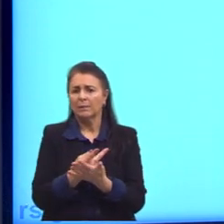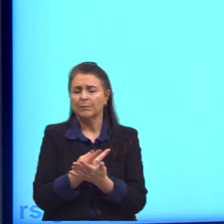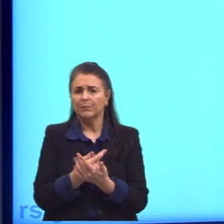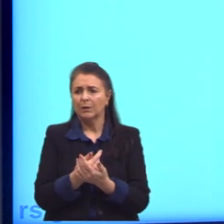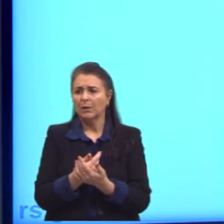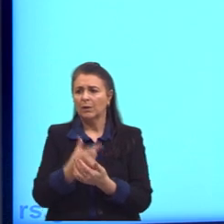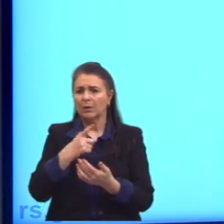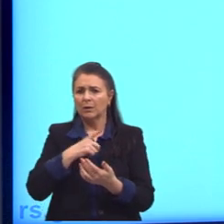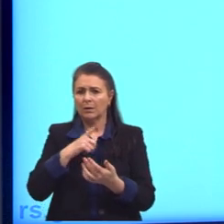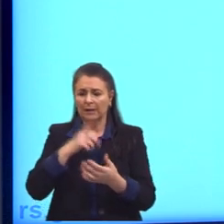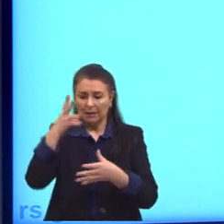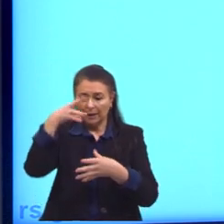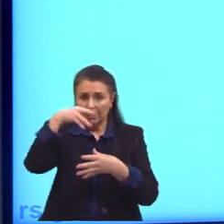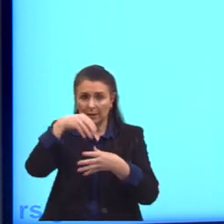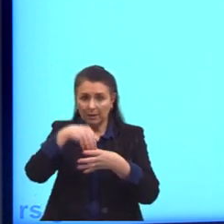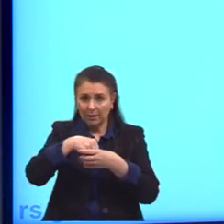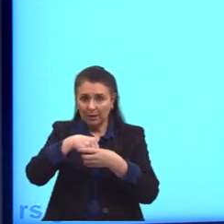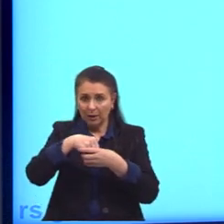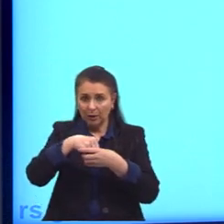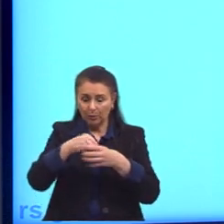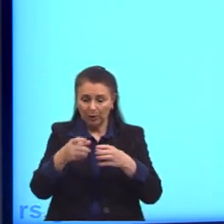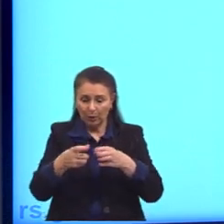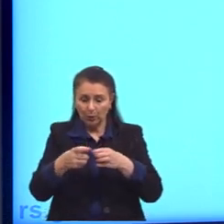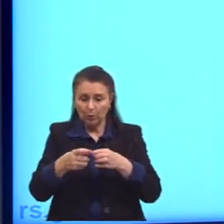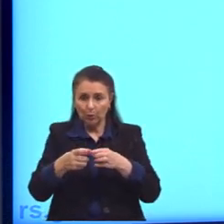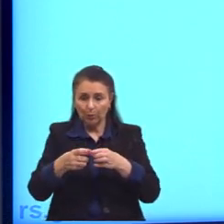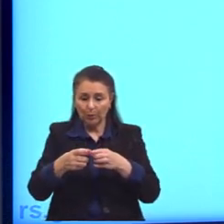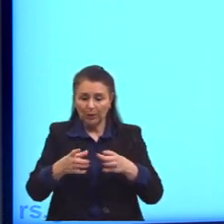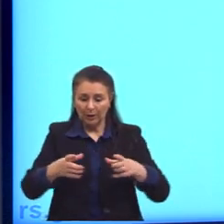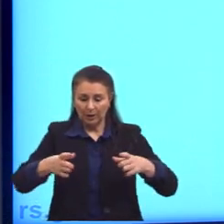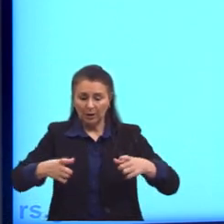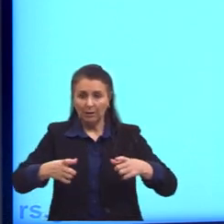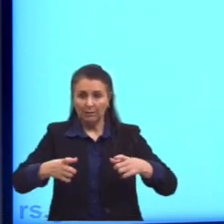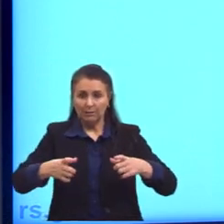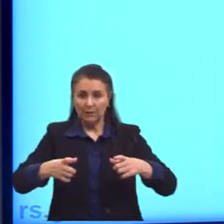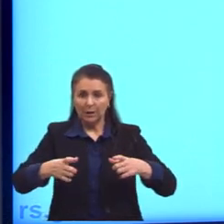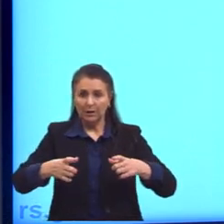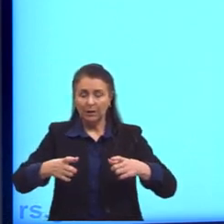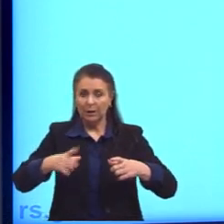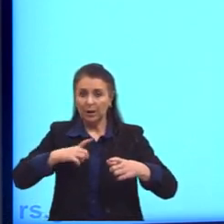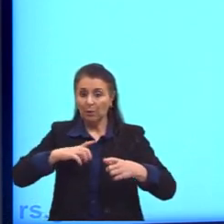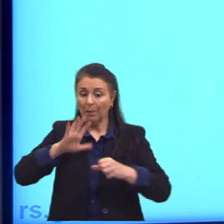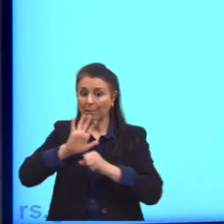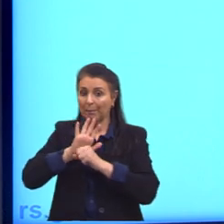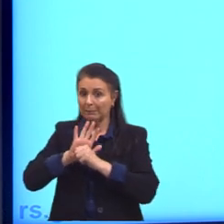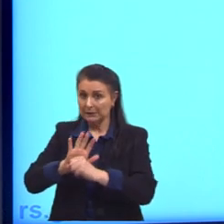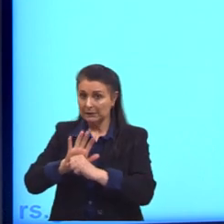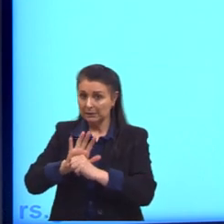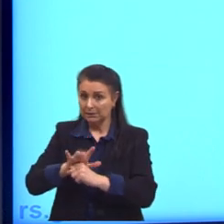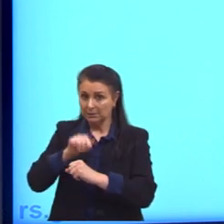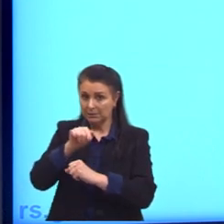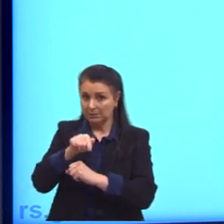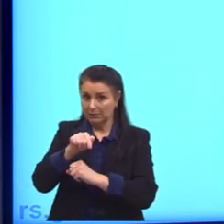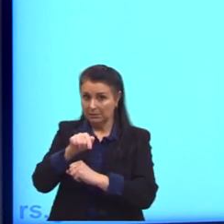esse cubo que tá aqui dentro ele tá sofrendo ação depressão aqui por quê Porque depois que a gente